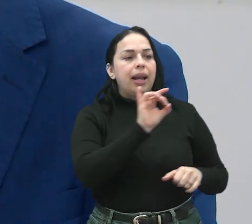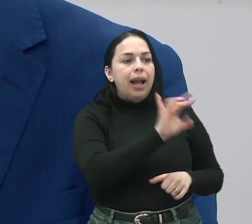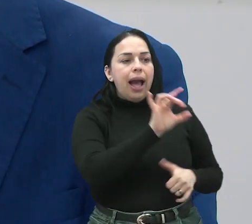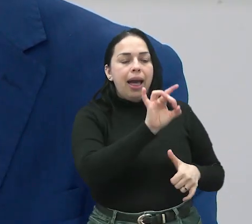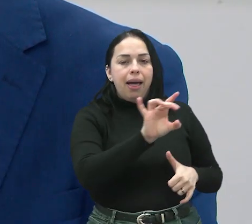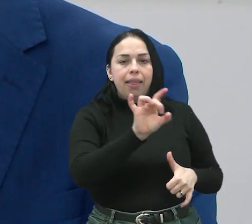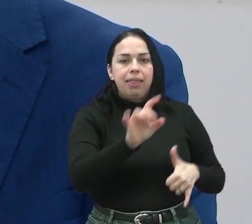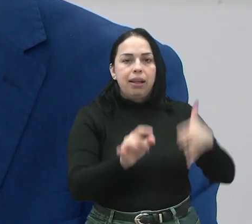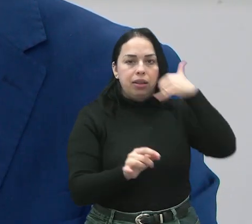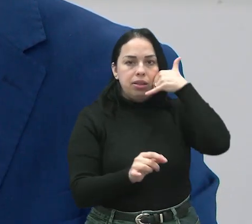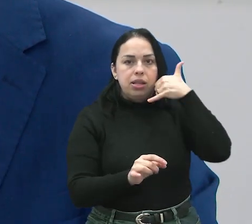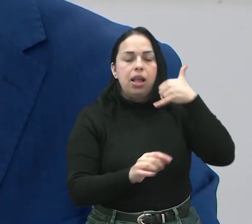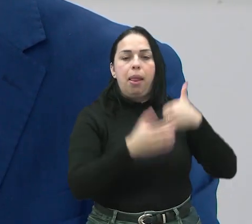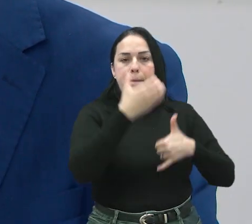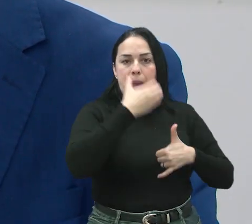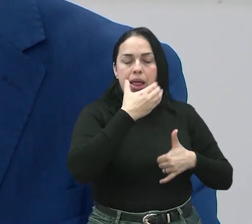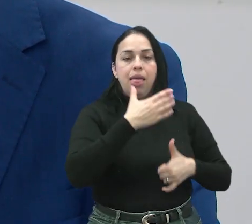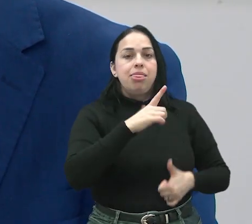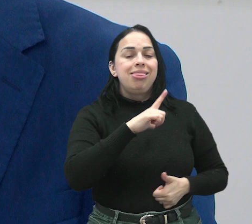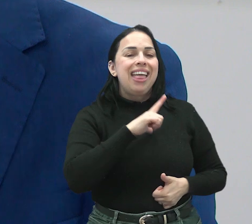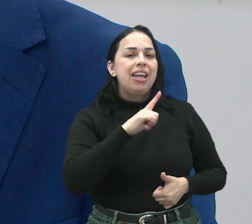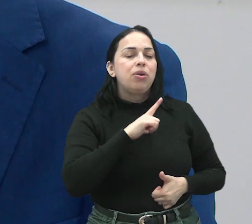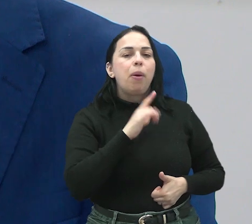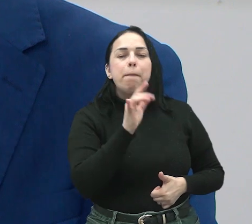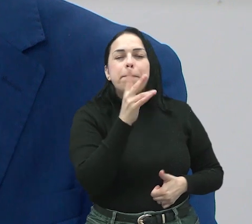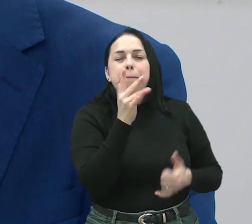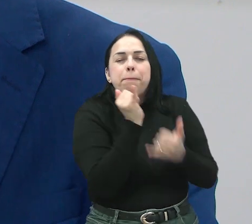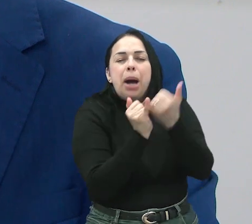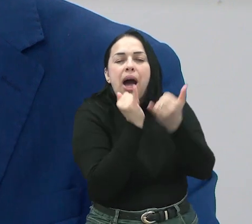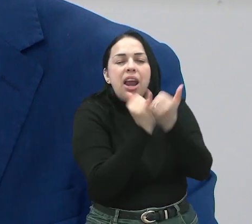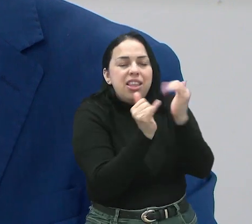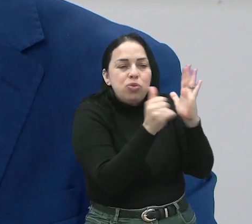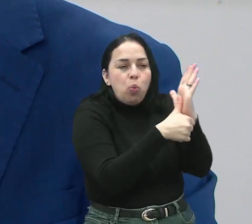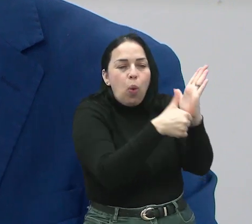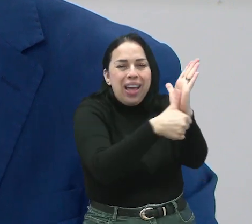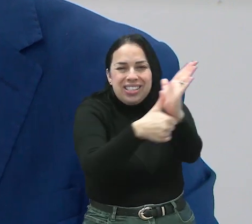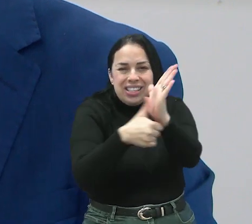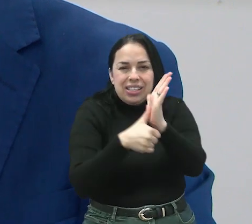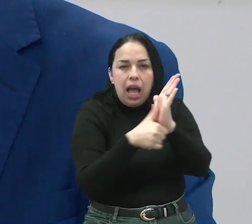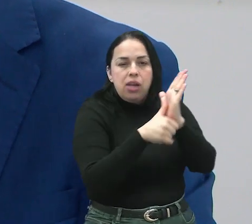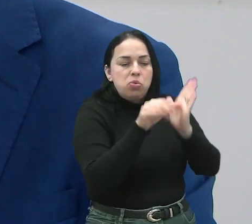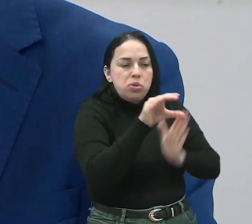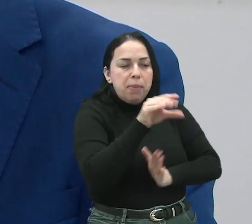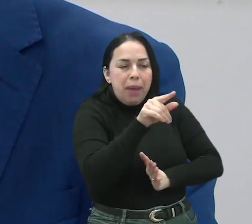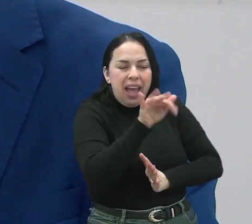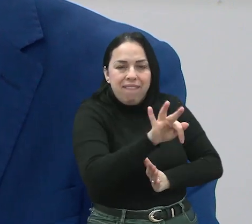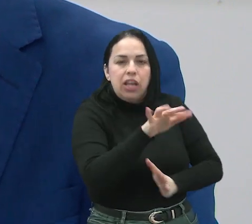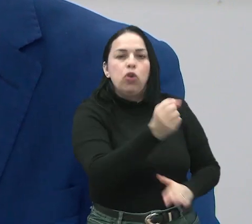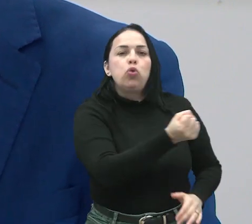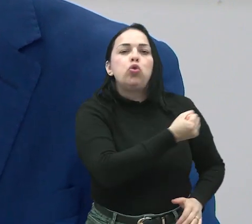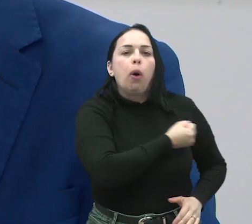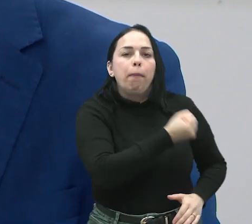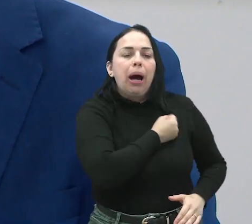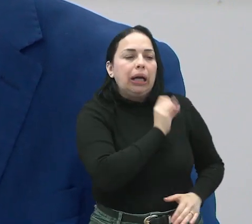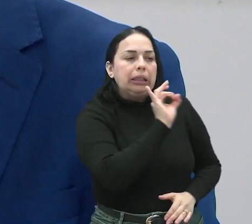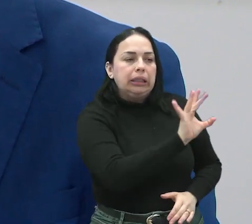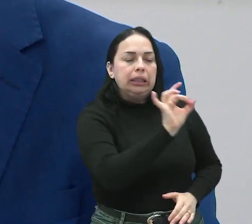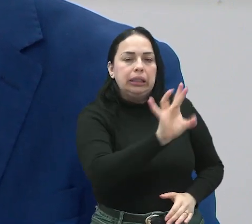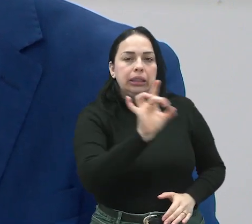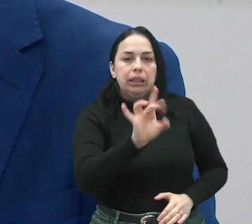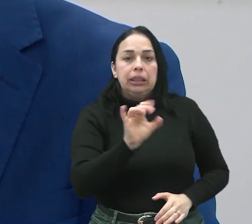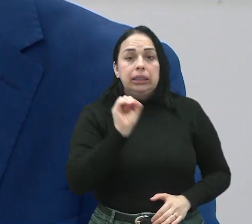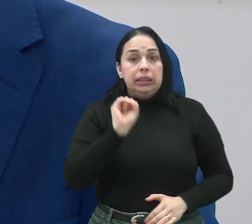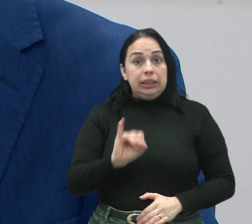cada aparelho, não se repete, é como se fosse um DNA daquele aparelho, um RG, um CPF dele. Para que se tome